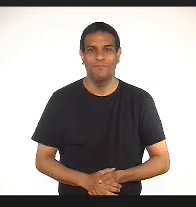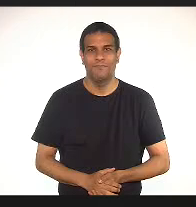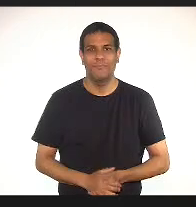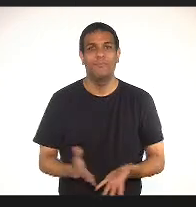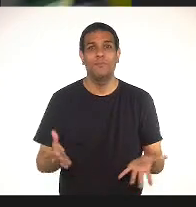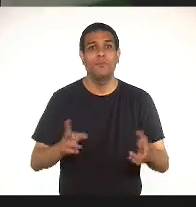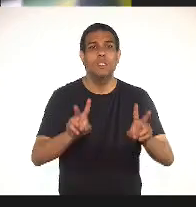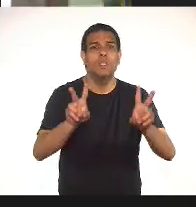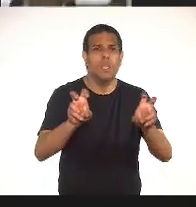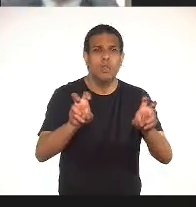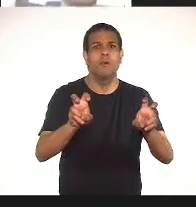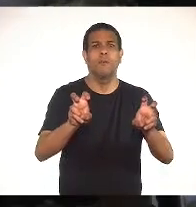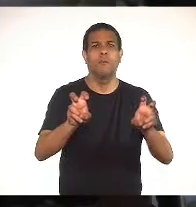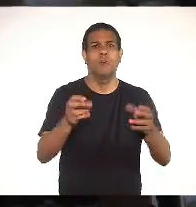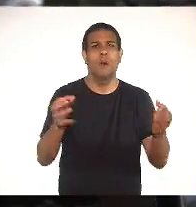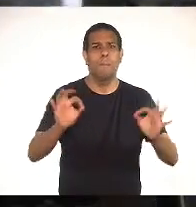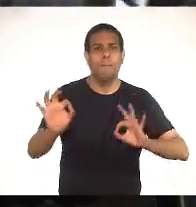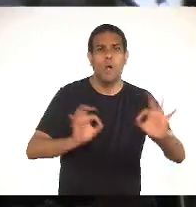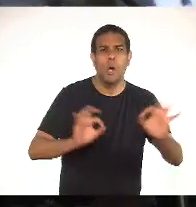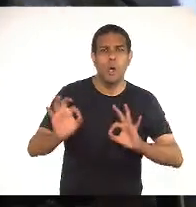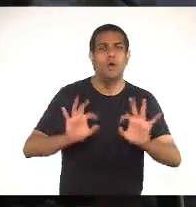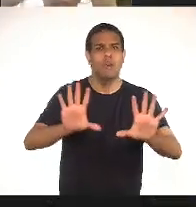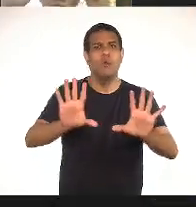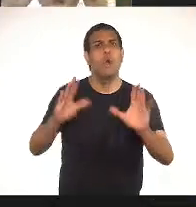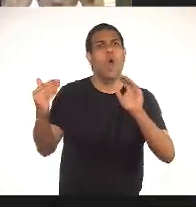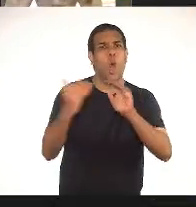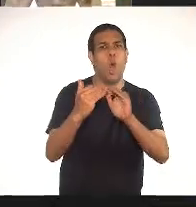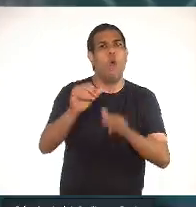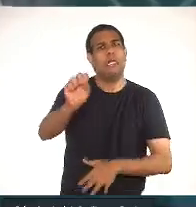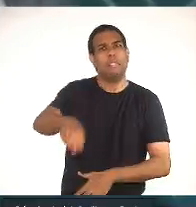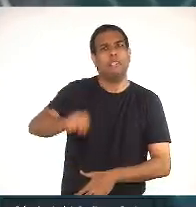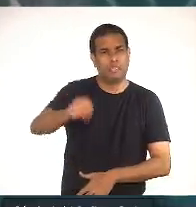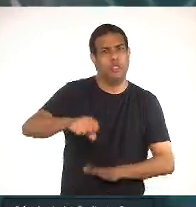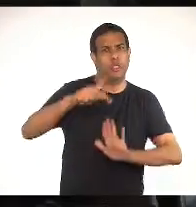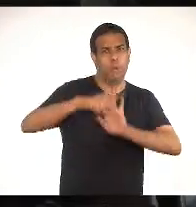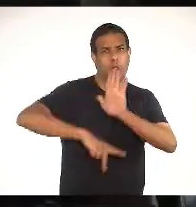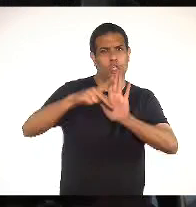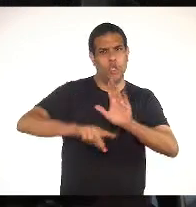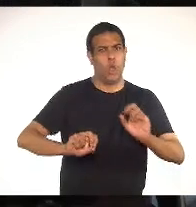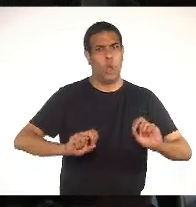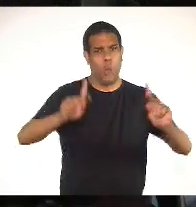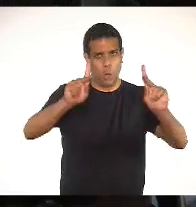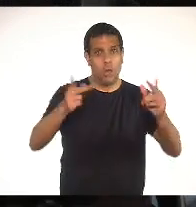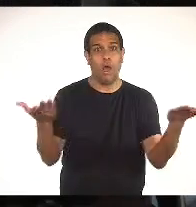Assuntos municipais, projeto de lei 30... Sim, o parecer é favorável, presidente. Ok. Pela